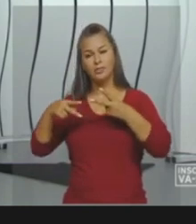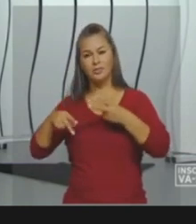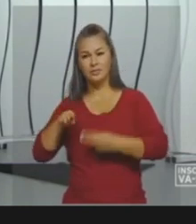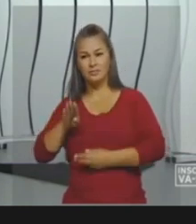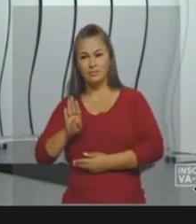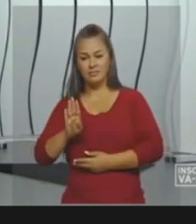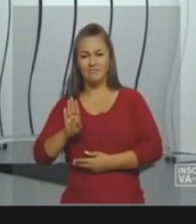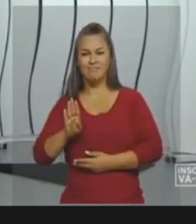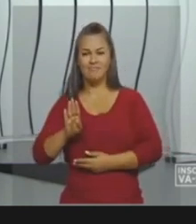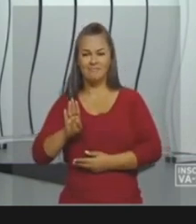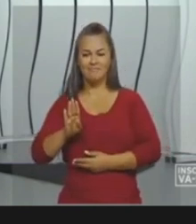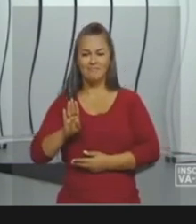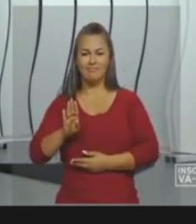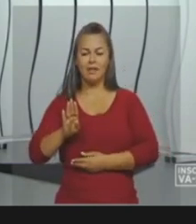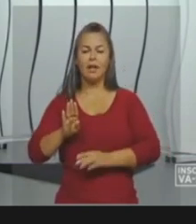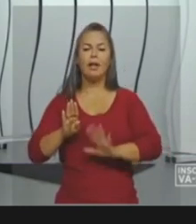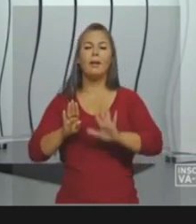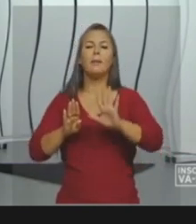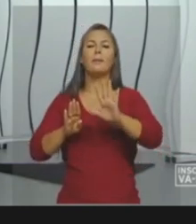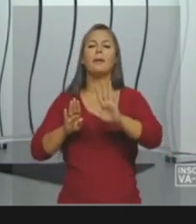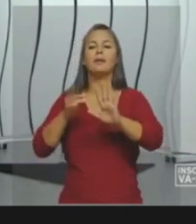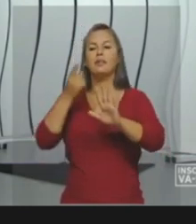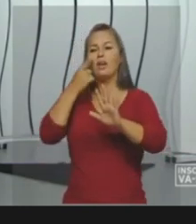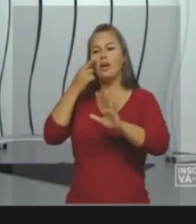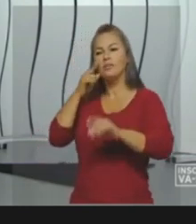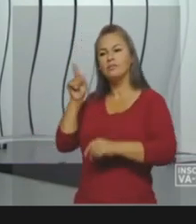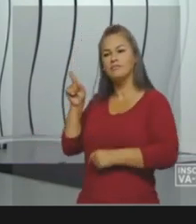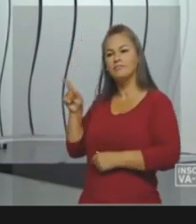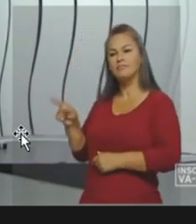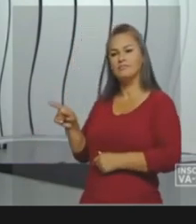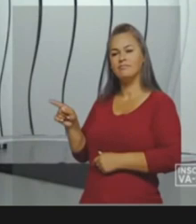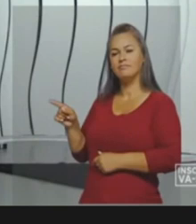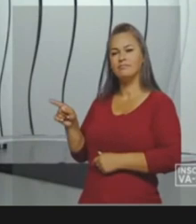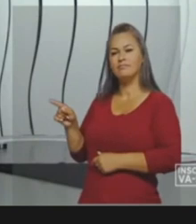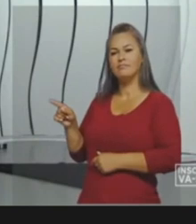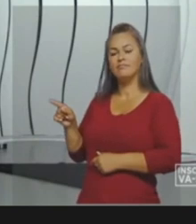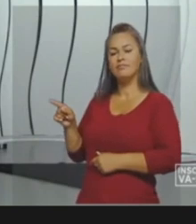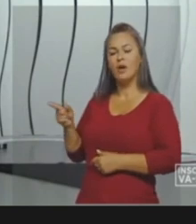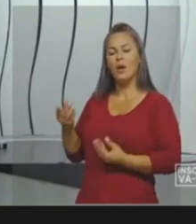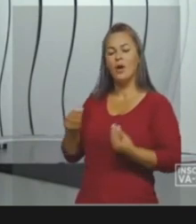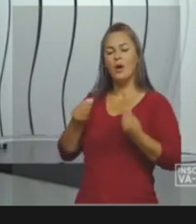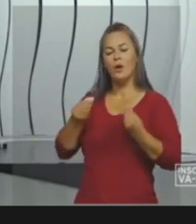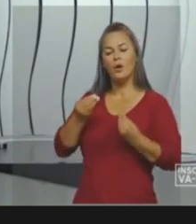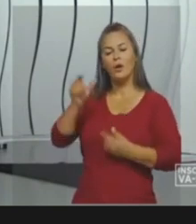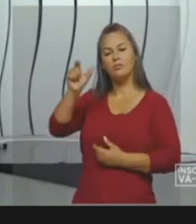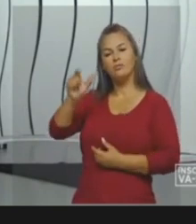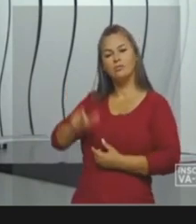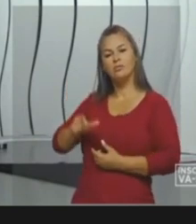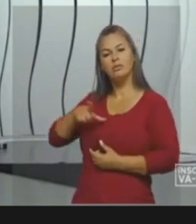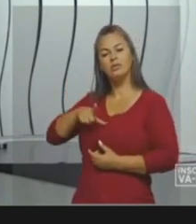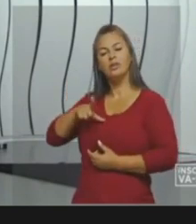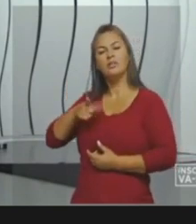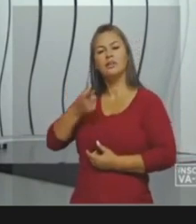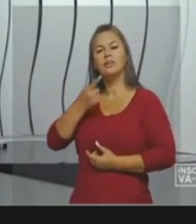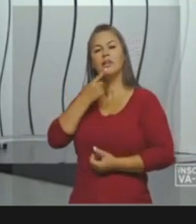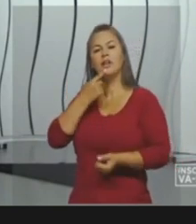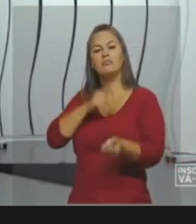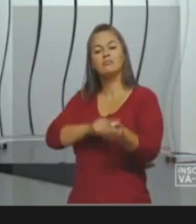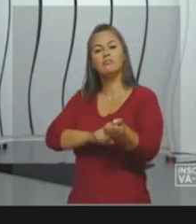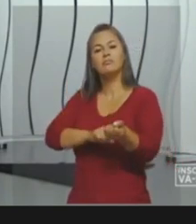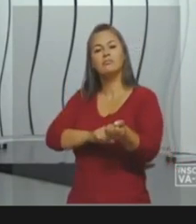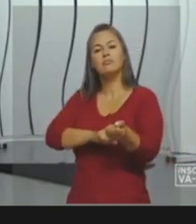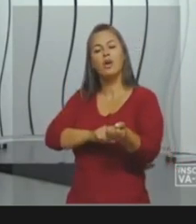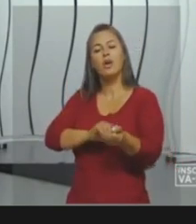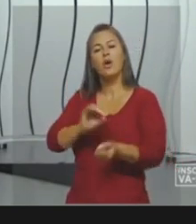ter a pessoa do sangue do tipo O é não ter nem IA e nem IB presente. Tem que ter somente Izinho. Então